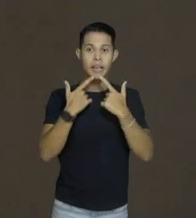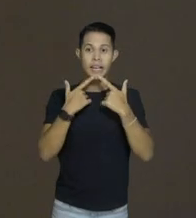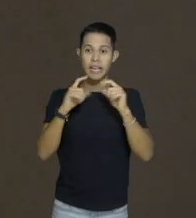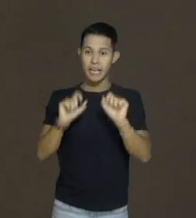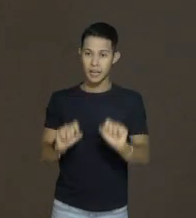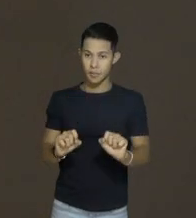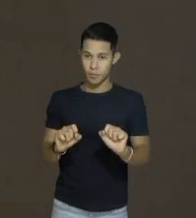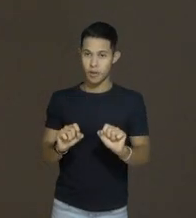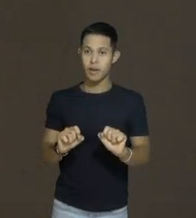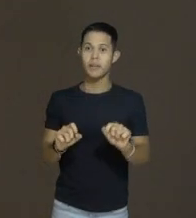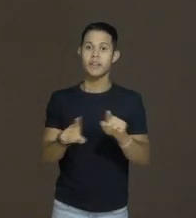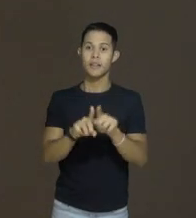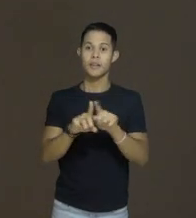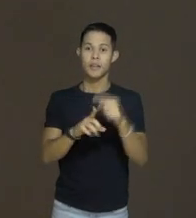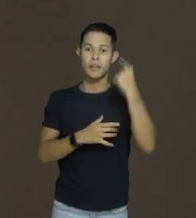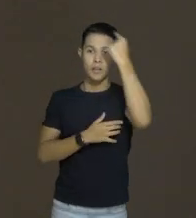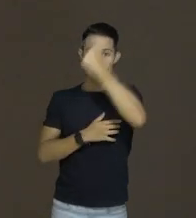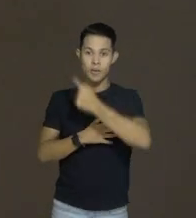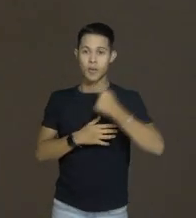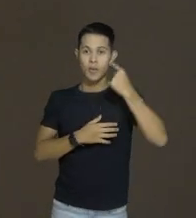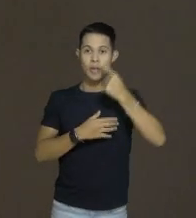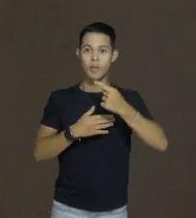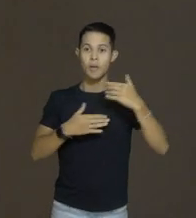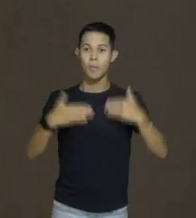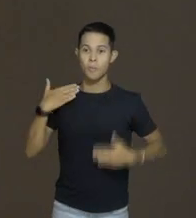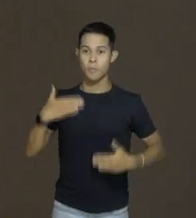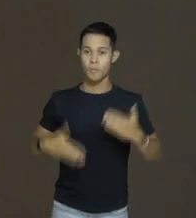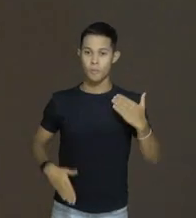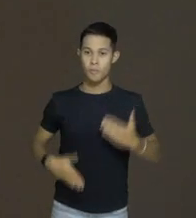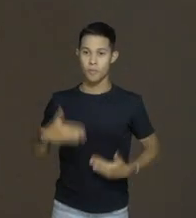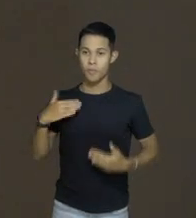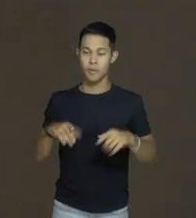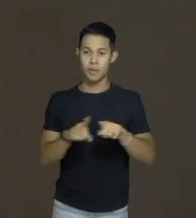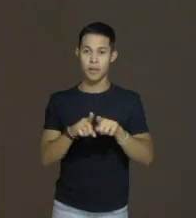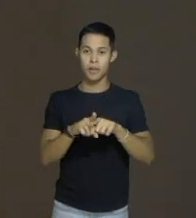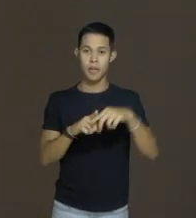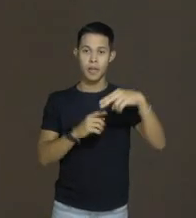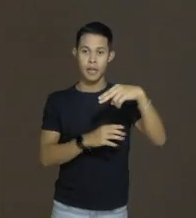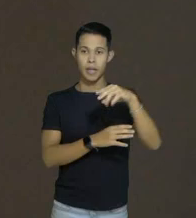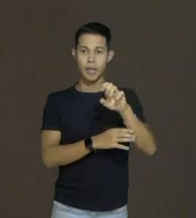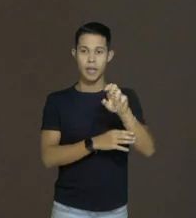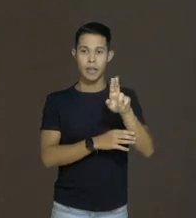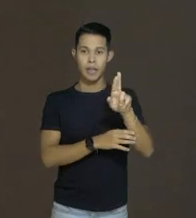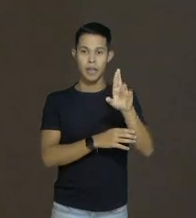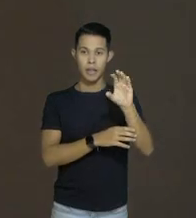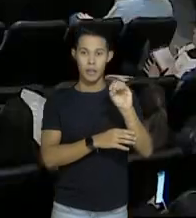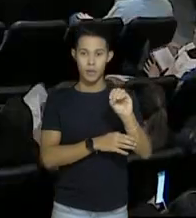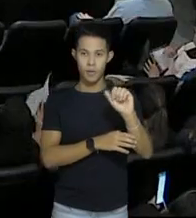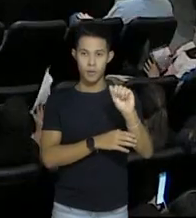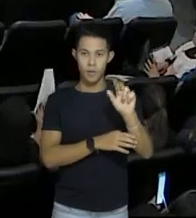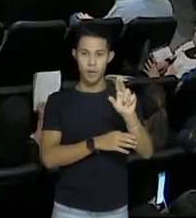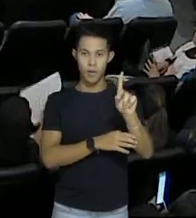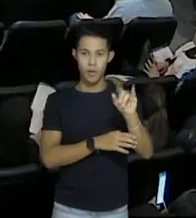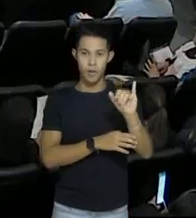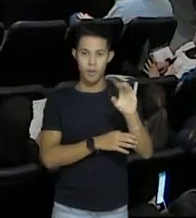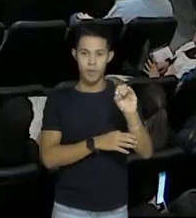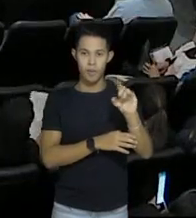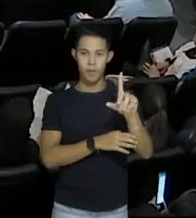motricidade orofacial e em neuroaudiologia. Com a palavra, a professora Grace.